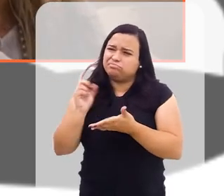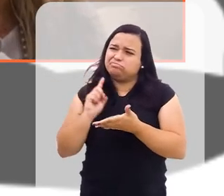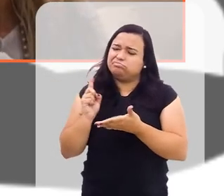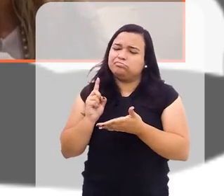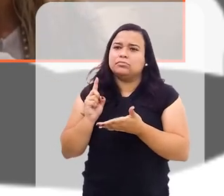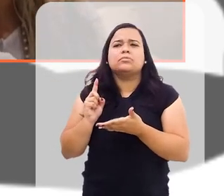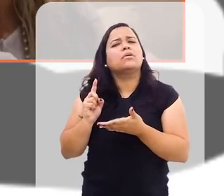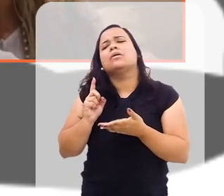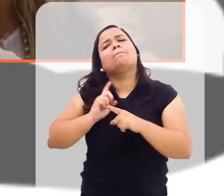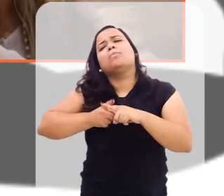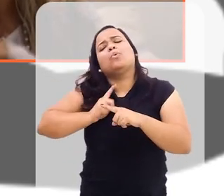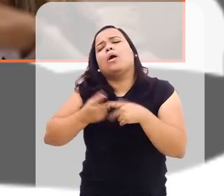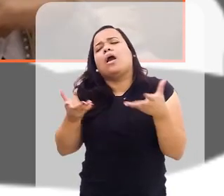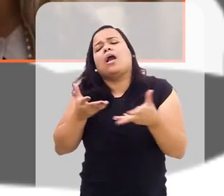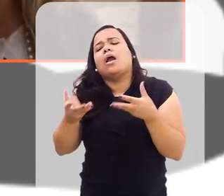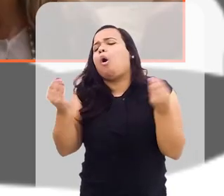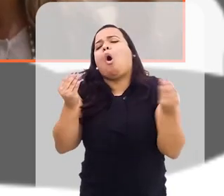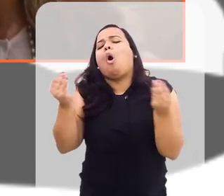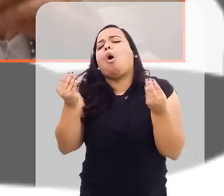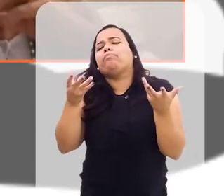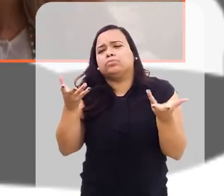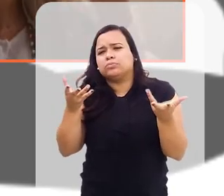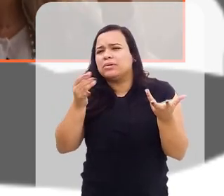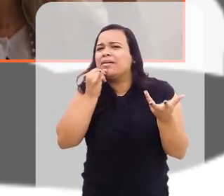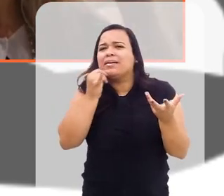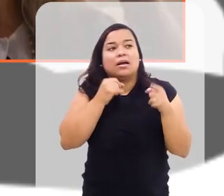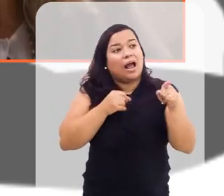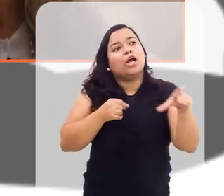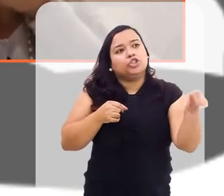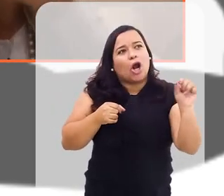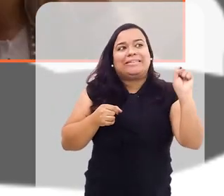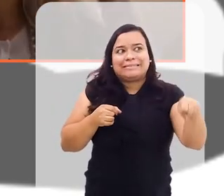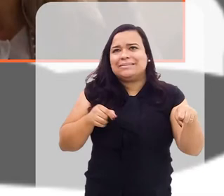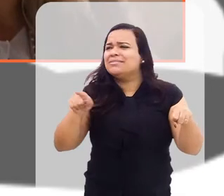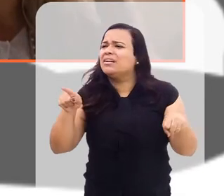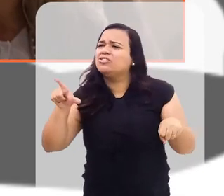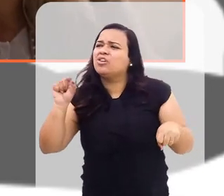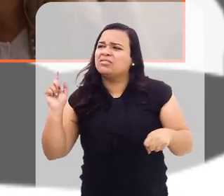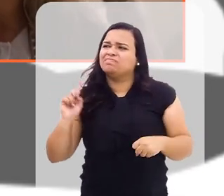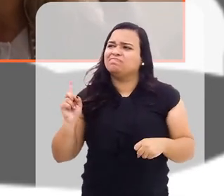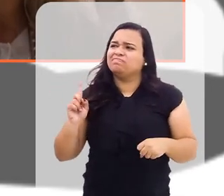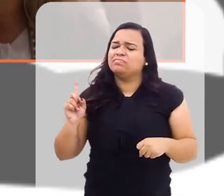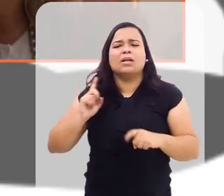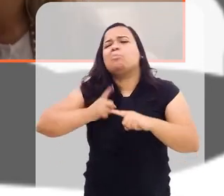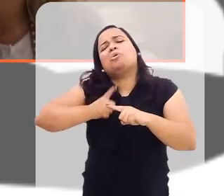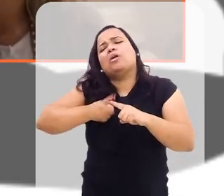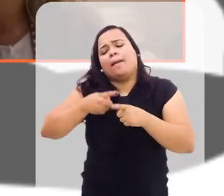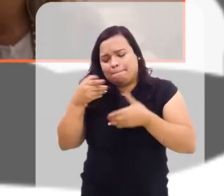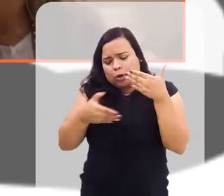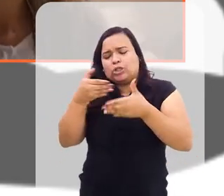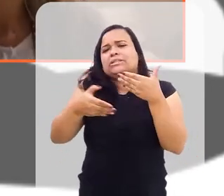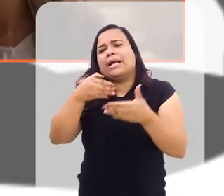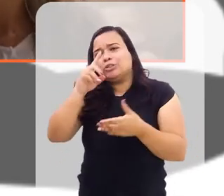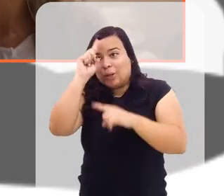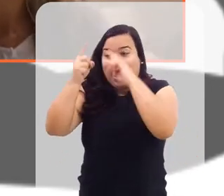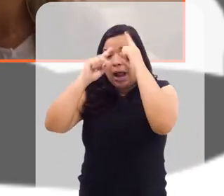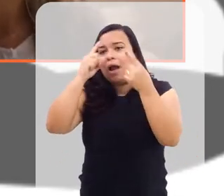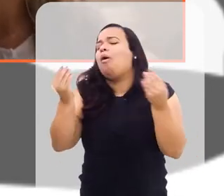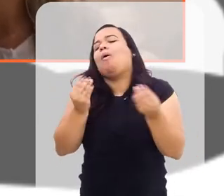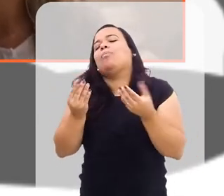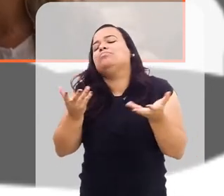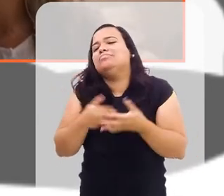do restaurante não foi? Por que que um foi e o outro não? Por onde passa isso dentro do seu processo de